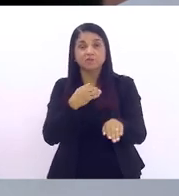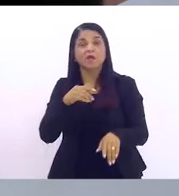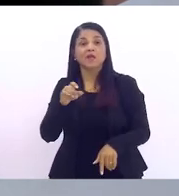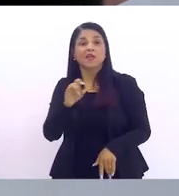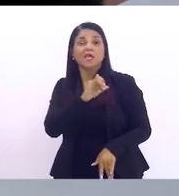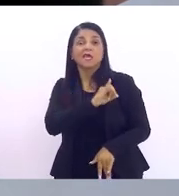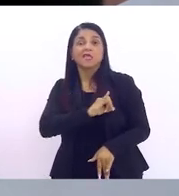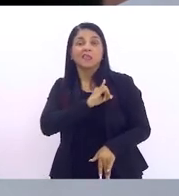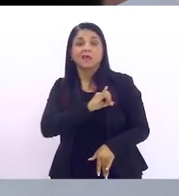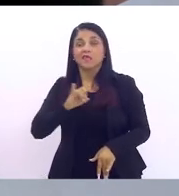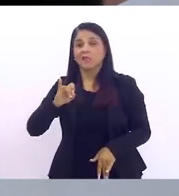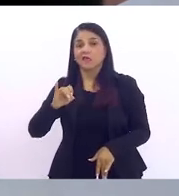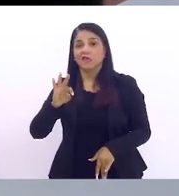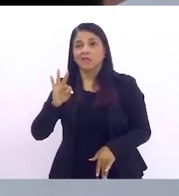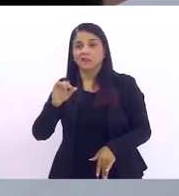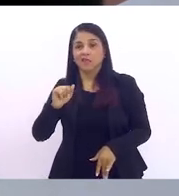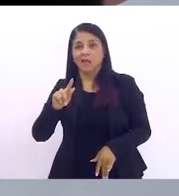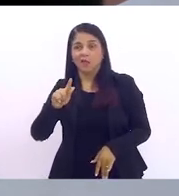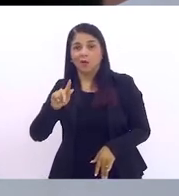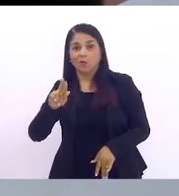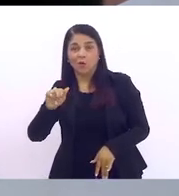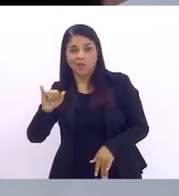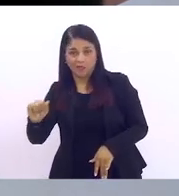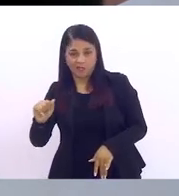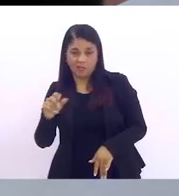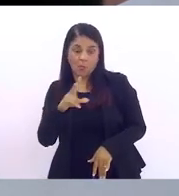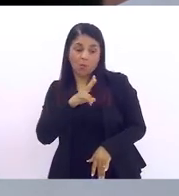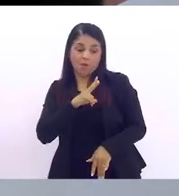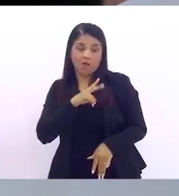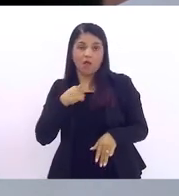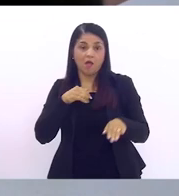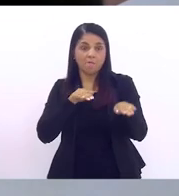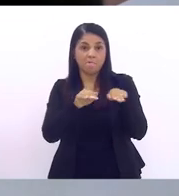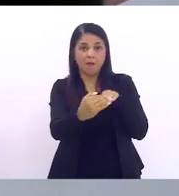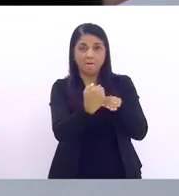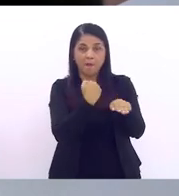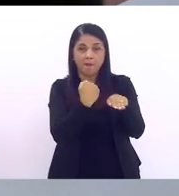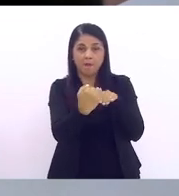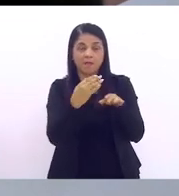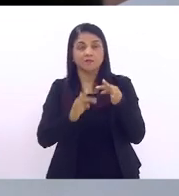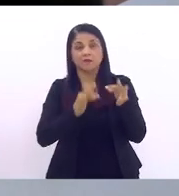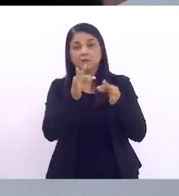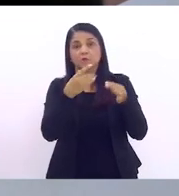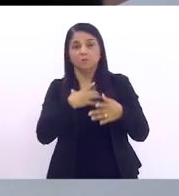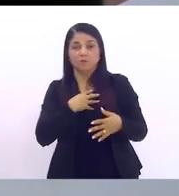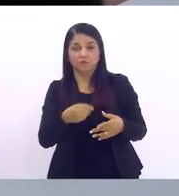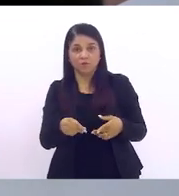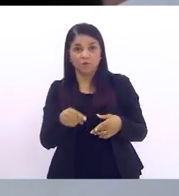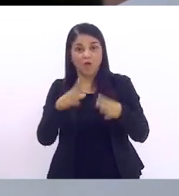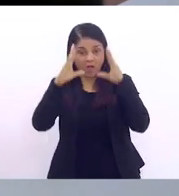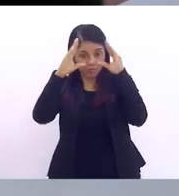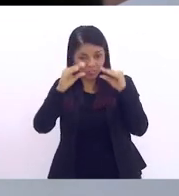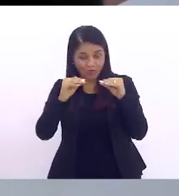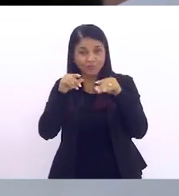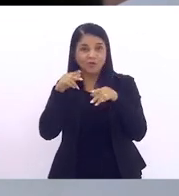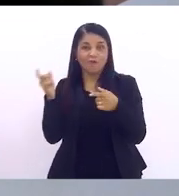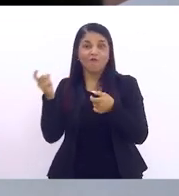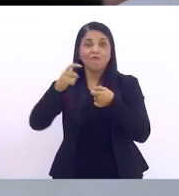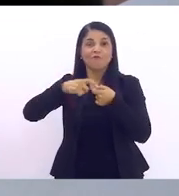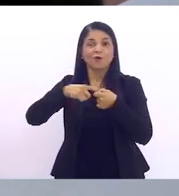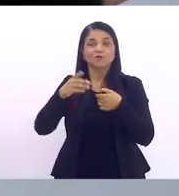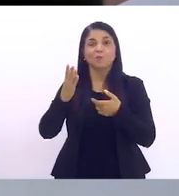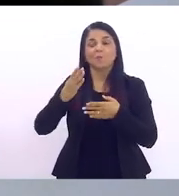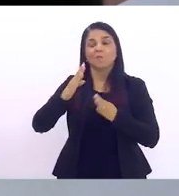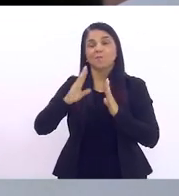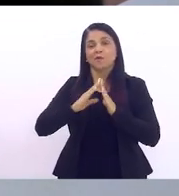de maneira privada e aí é assim que que eu passo à noite quando eu volto do meu filho de Itaguaí para Mangaratiba para